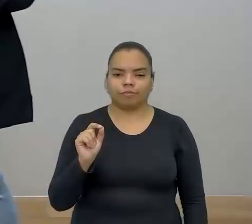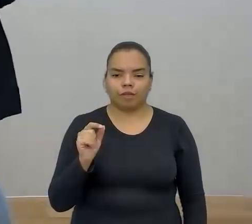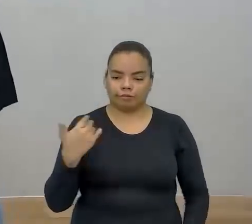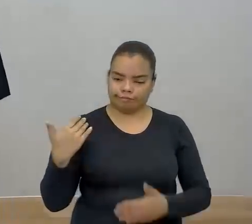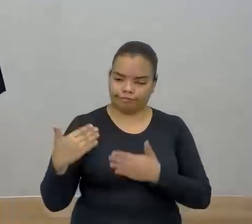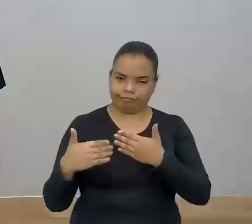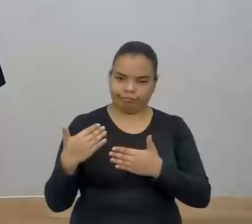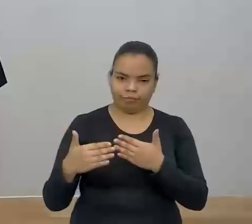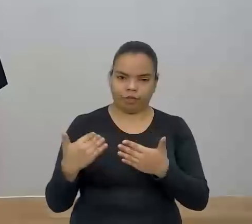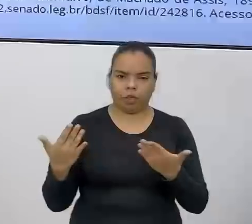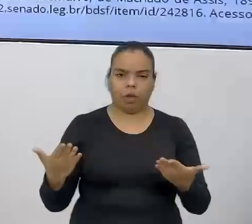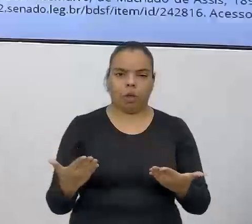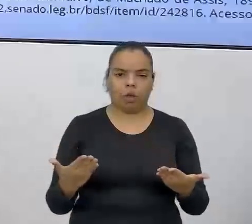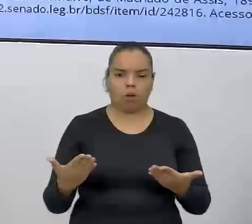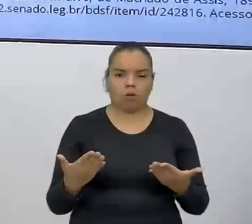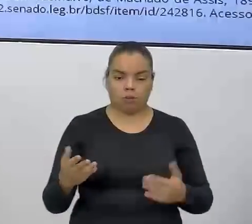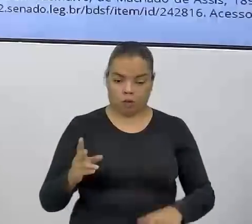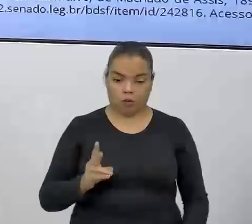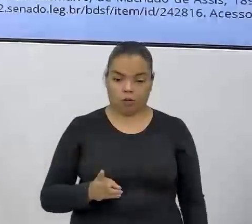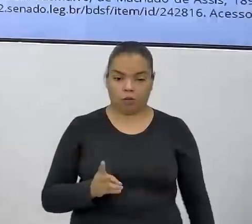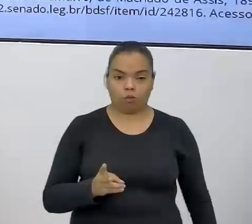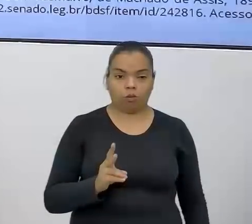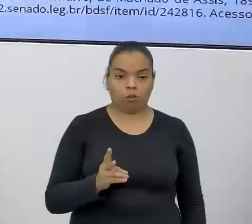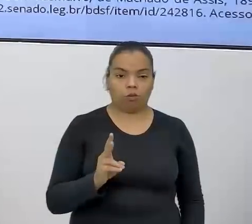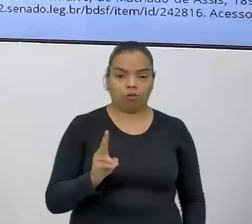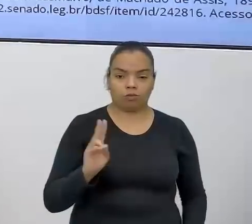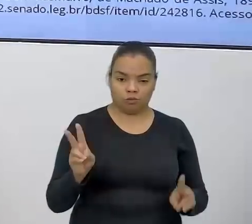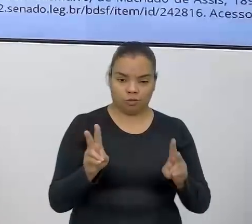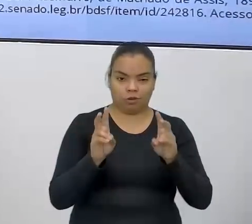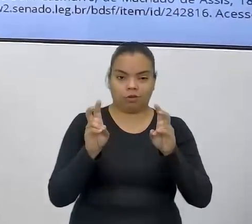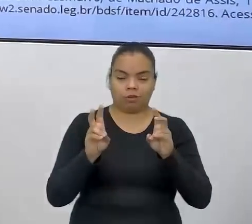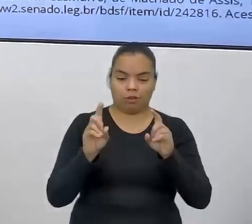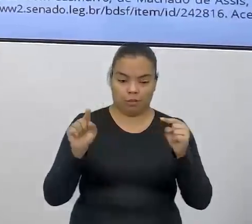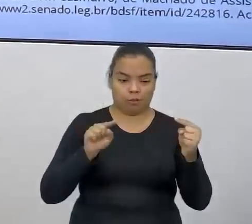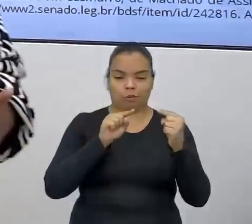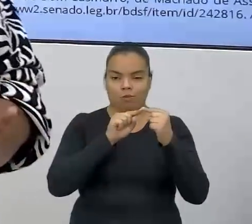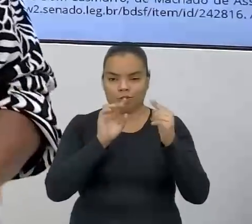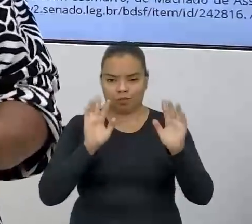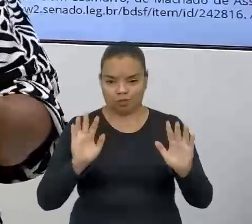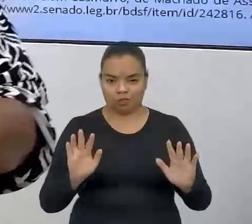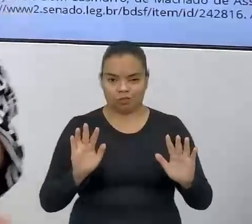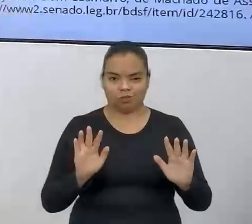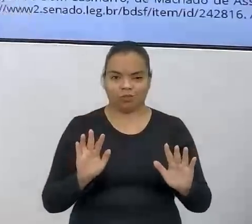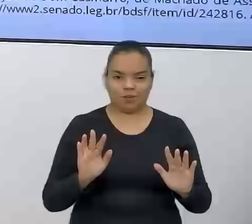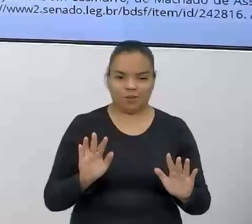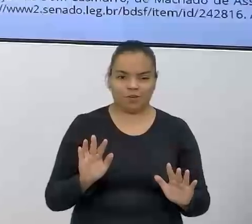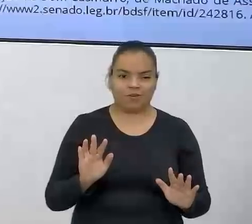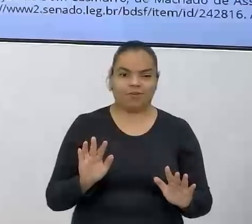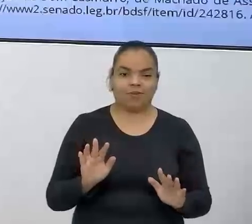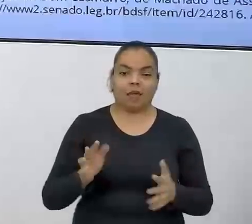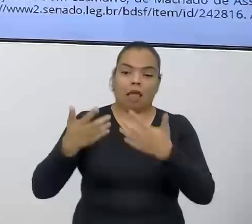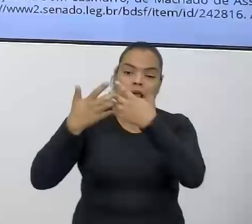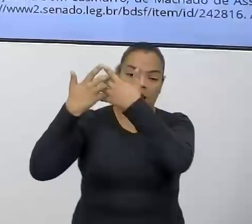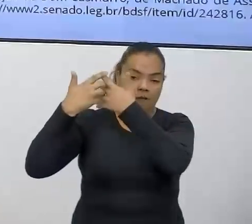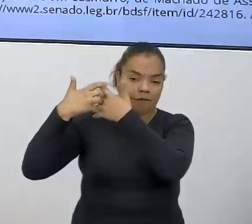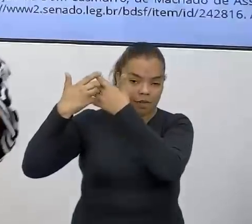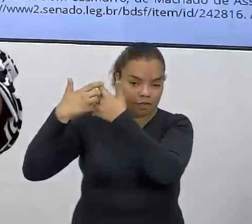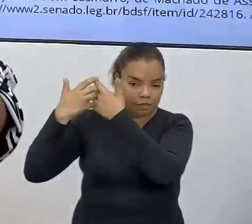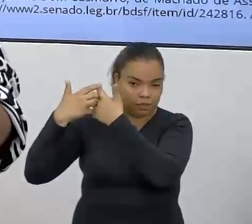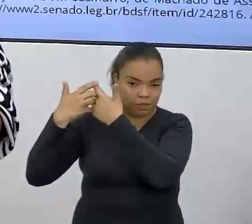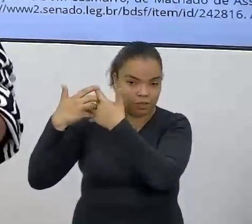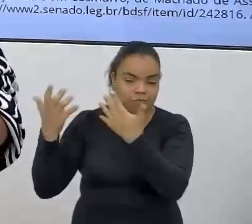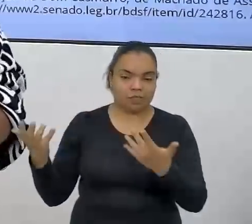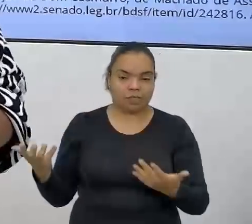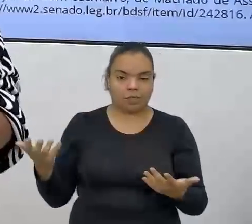hoje. Pra gente continuar a polêmica, porque é esse nosso objetivo aqui hoje, trazer reflexões, então, por meio